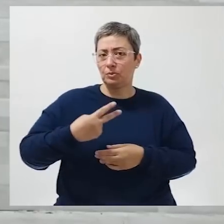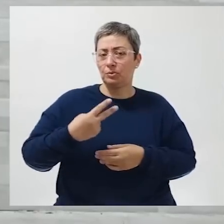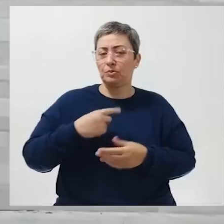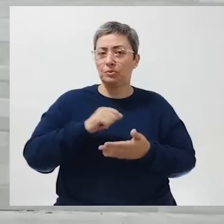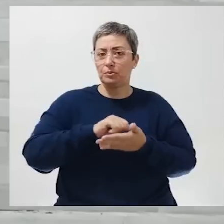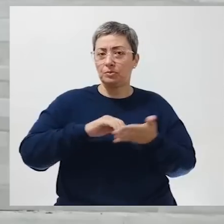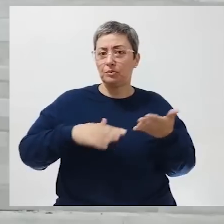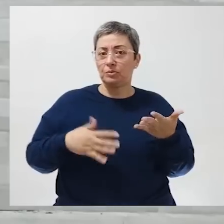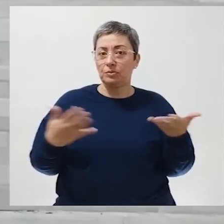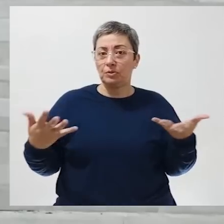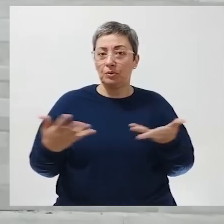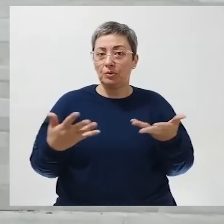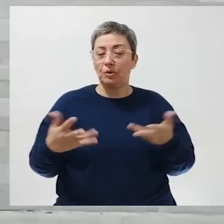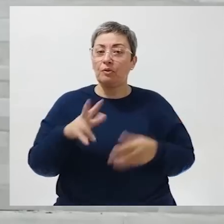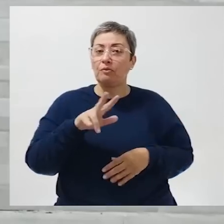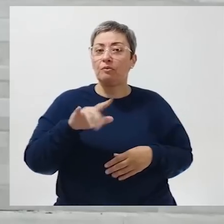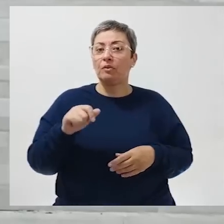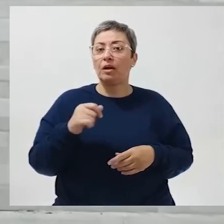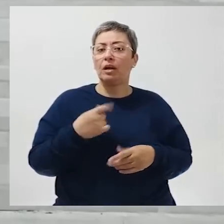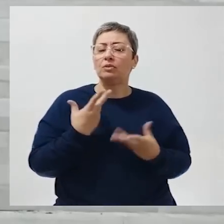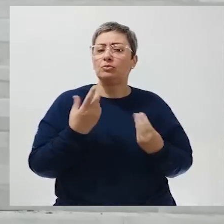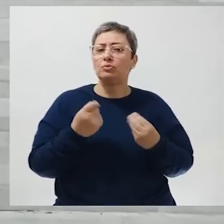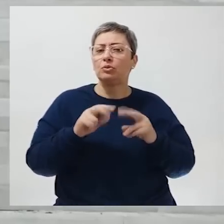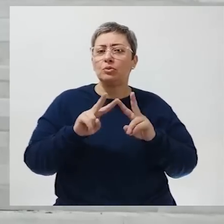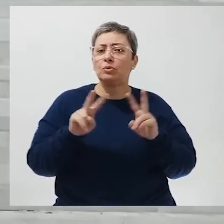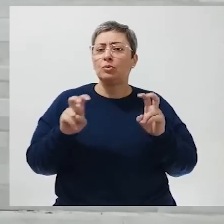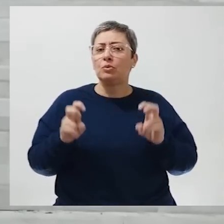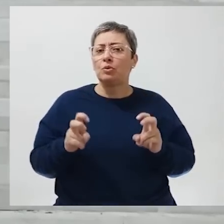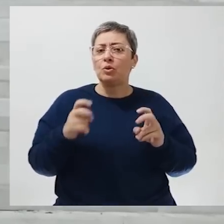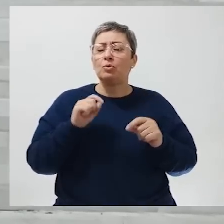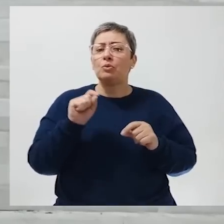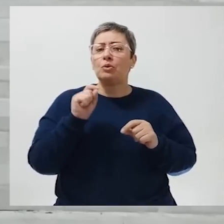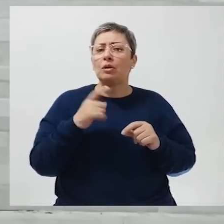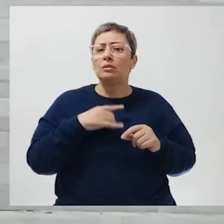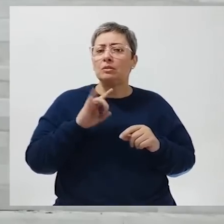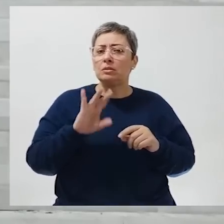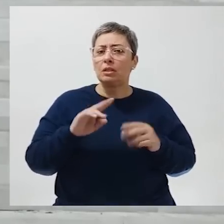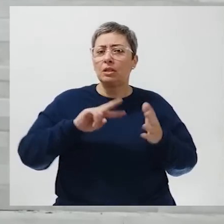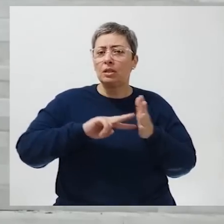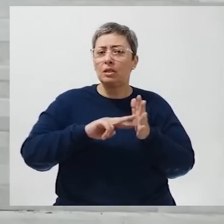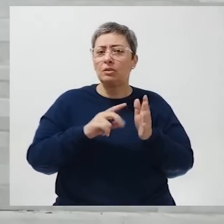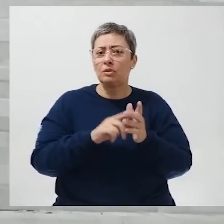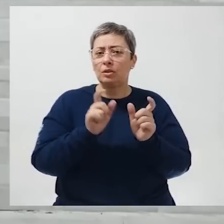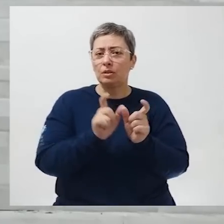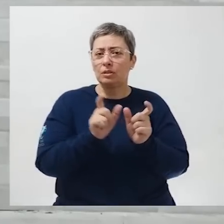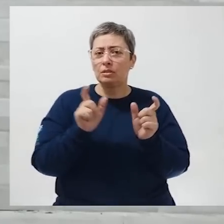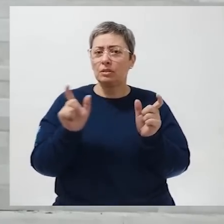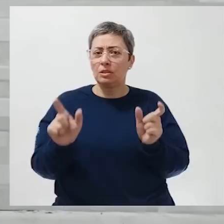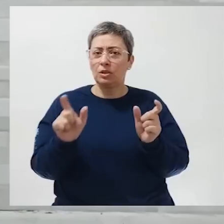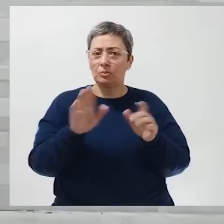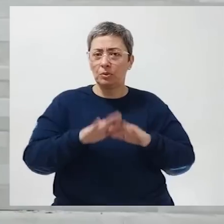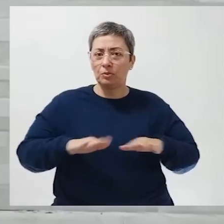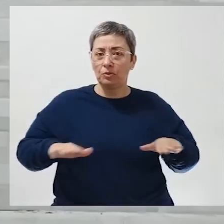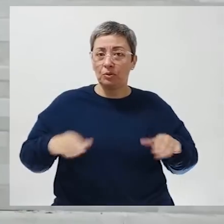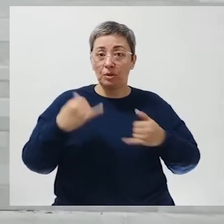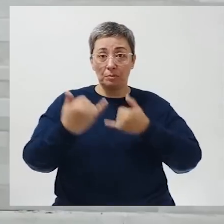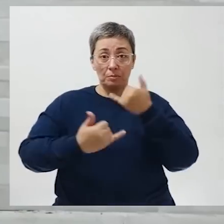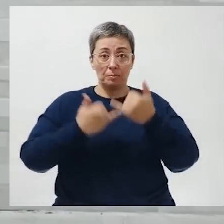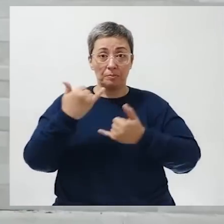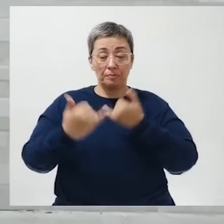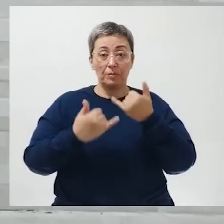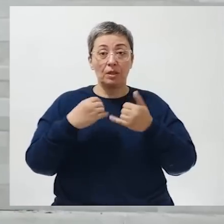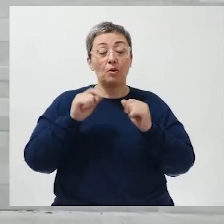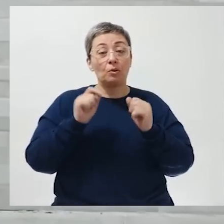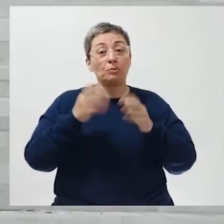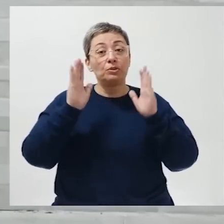atividades. Hoje vamos falar de um assunto que praticamente é sinônimo de infância: o brincar.